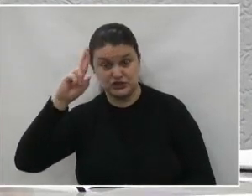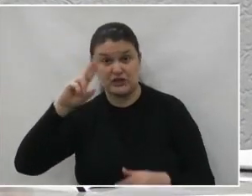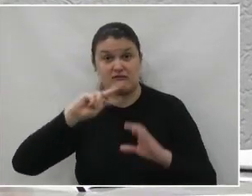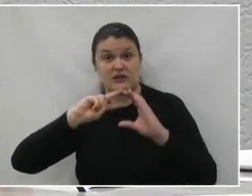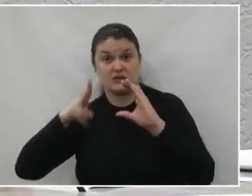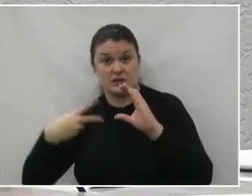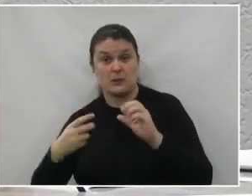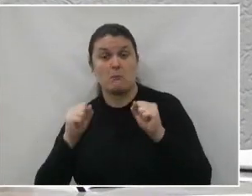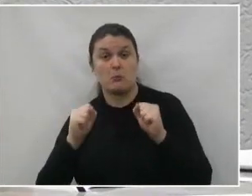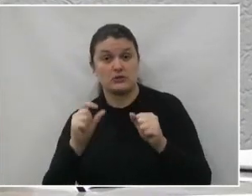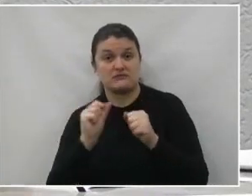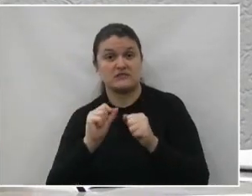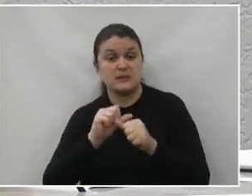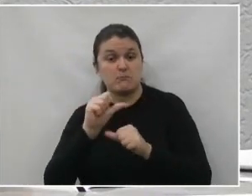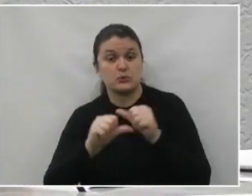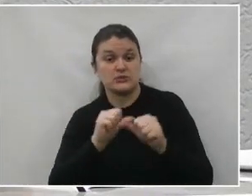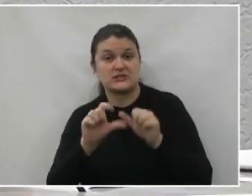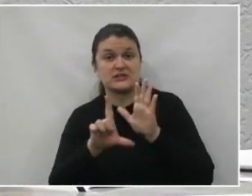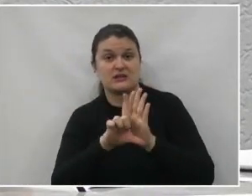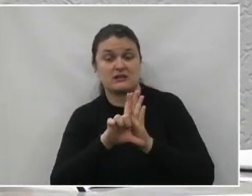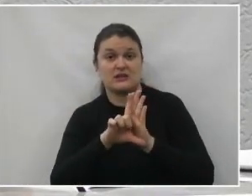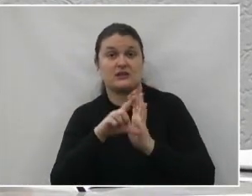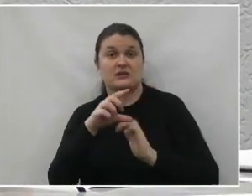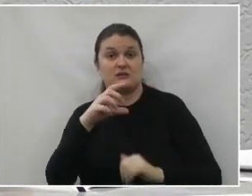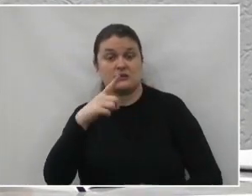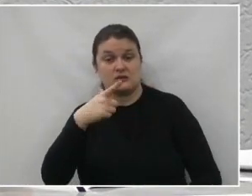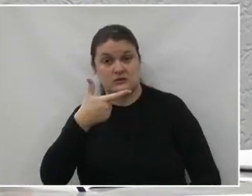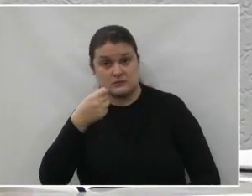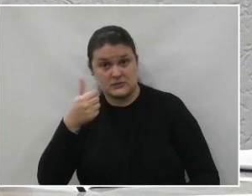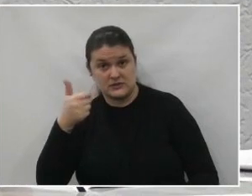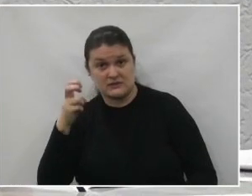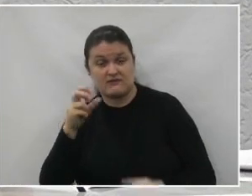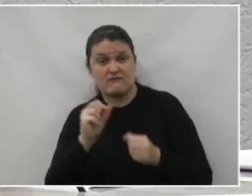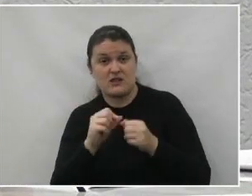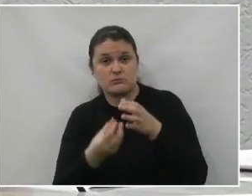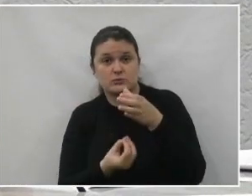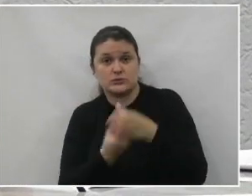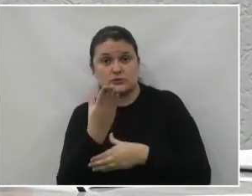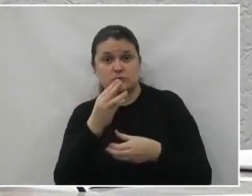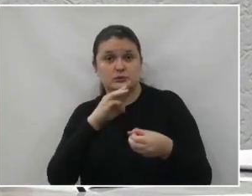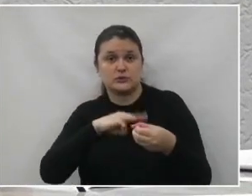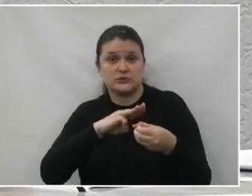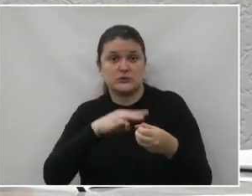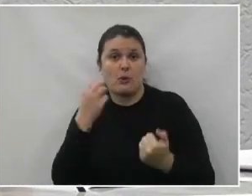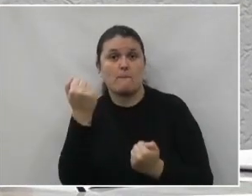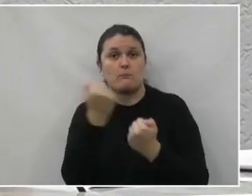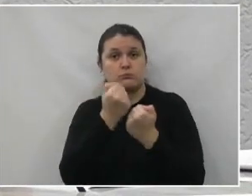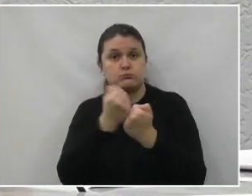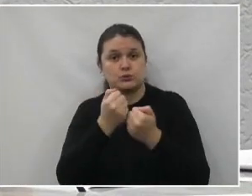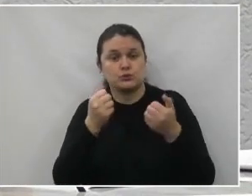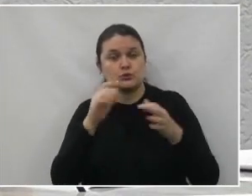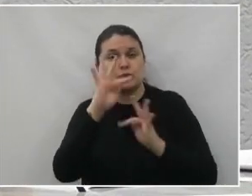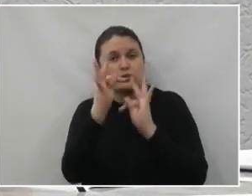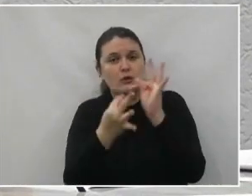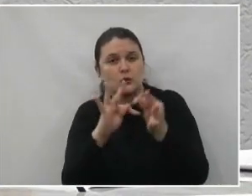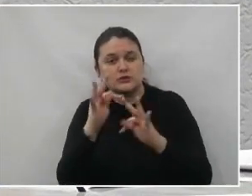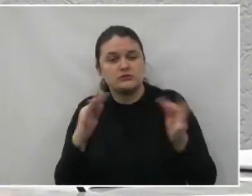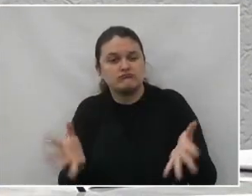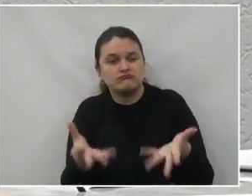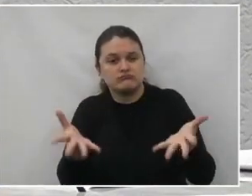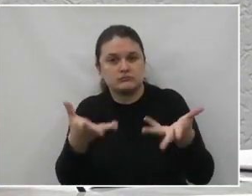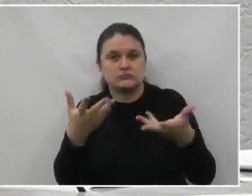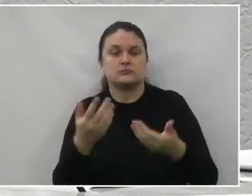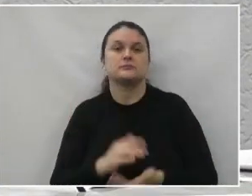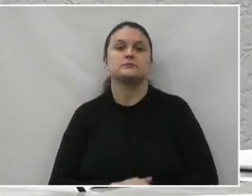número 15/2020, que dispõe sobre a criação do Programa Municipal de Apoio à Inovação e Tecnologia e da